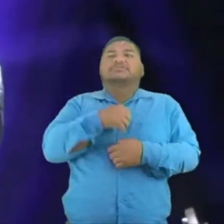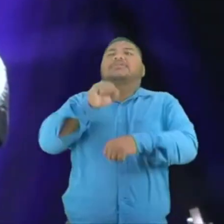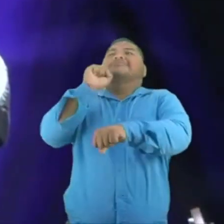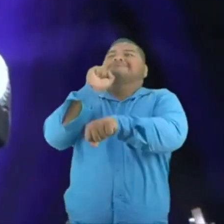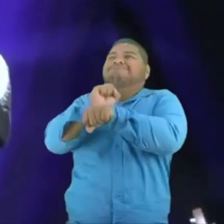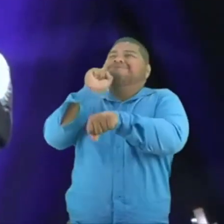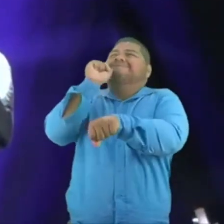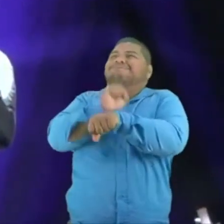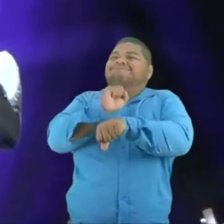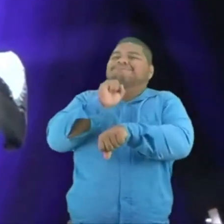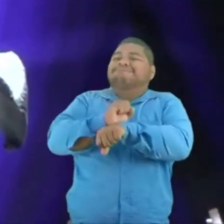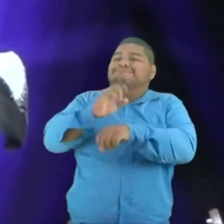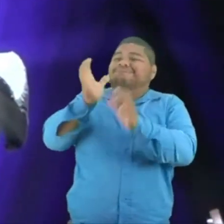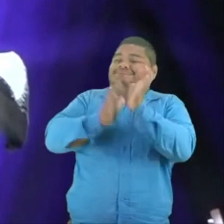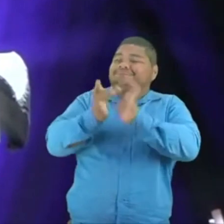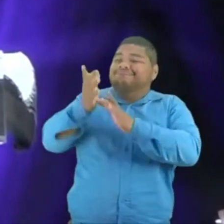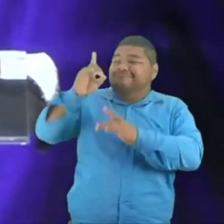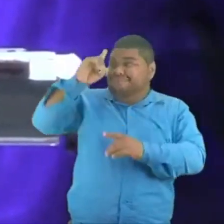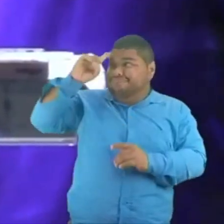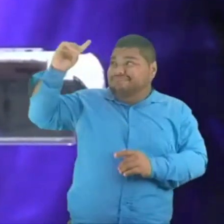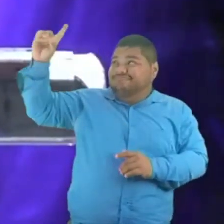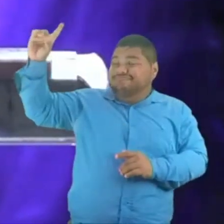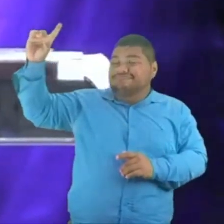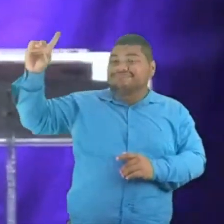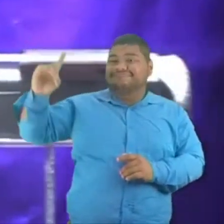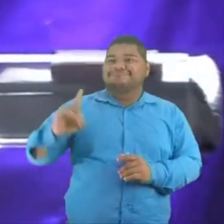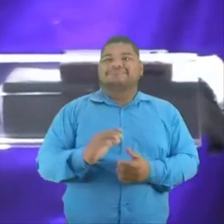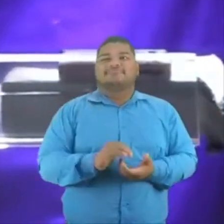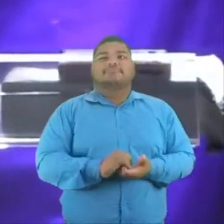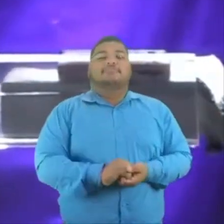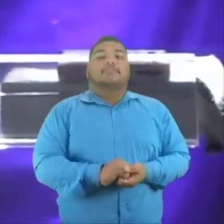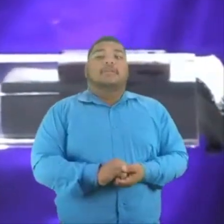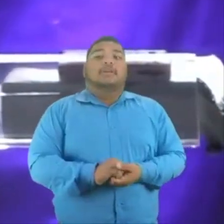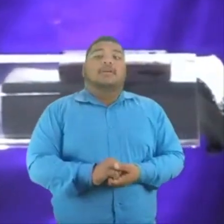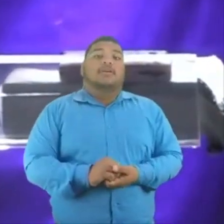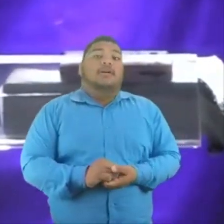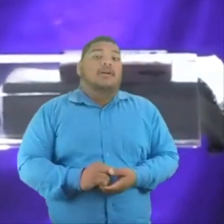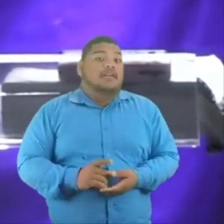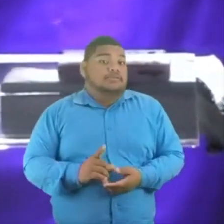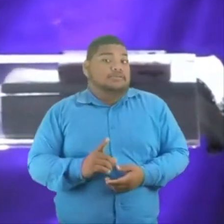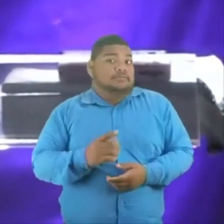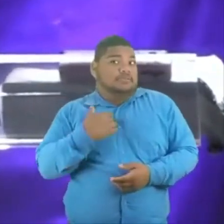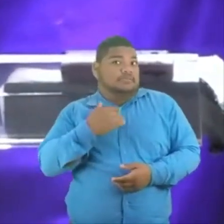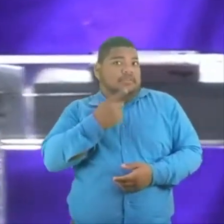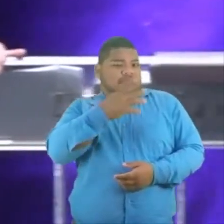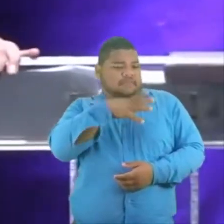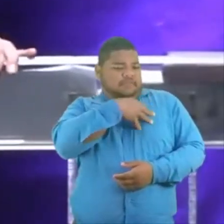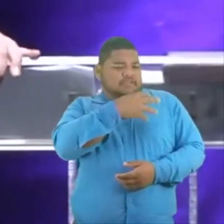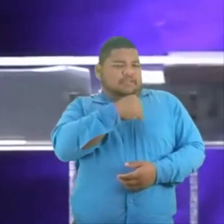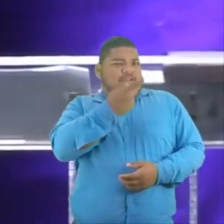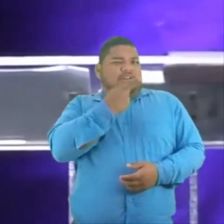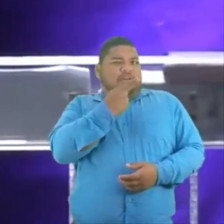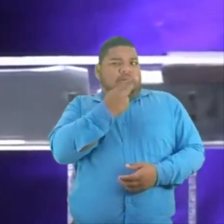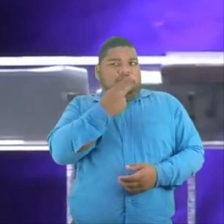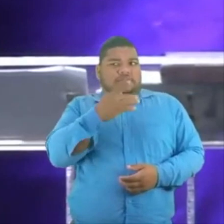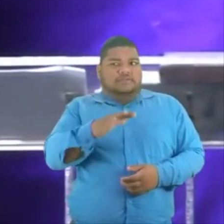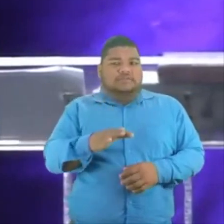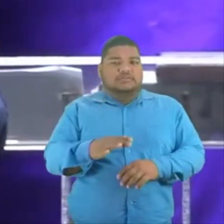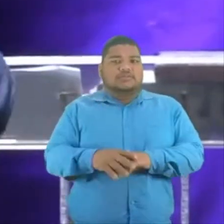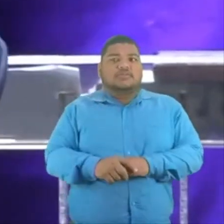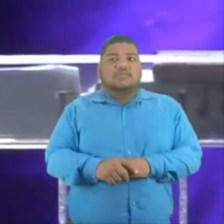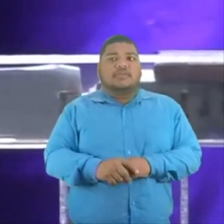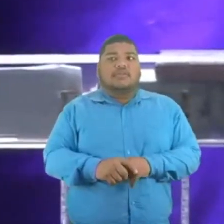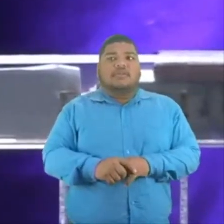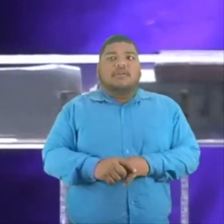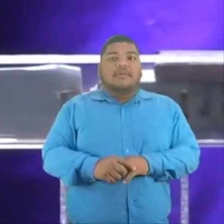em Cristo Jesus. Sabe, até o meu filho falou assim, ele disse assim, quando falamos a respeito, né,